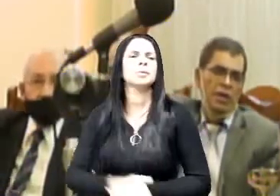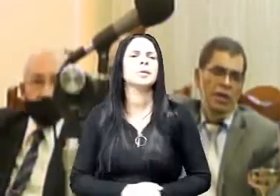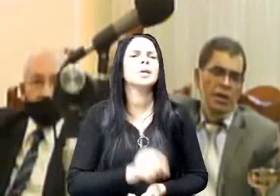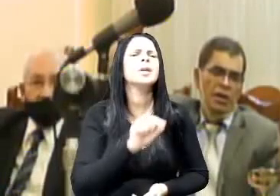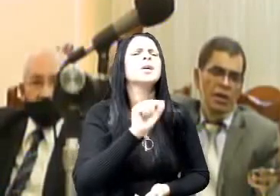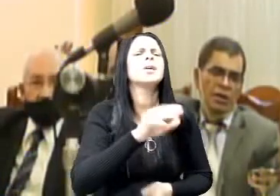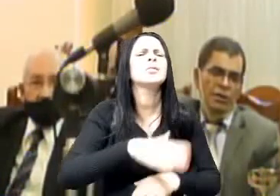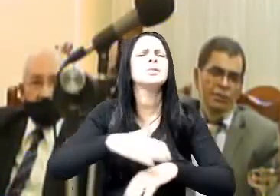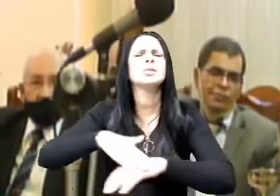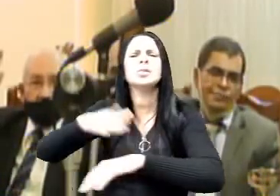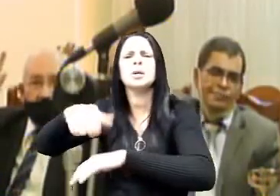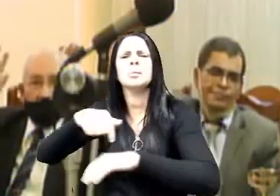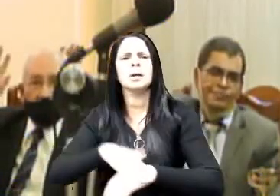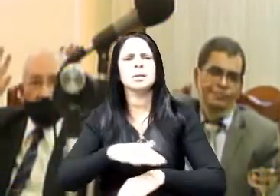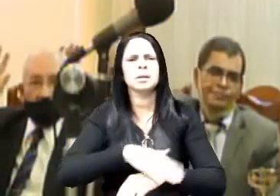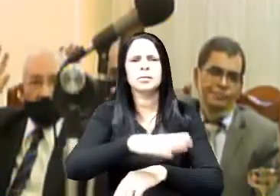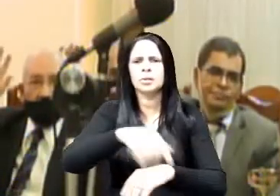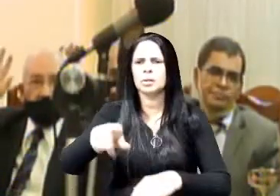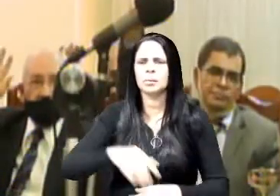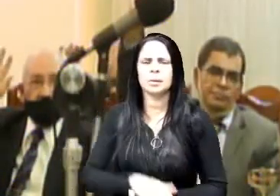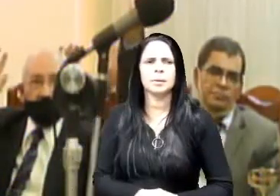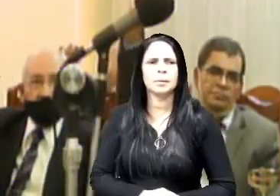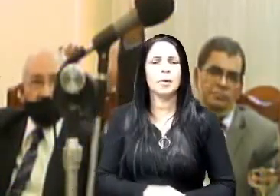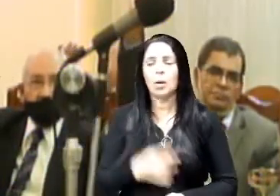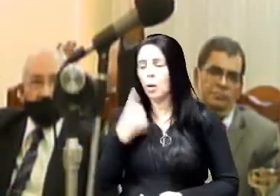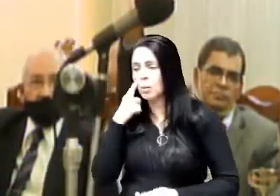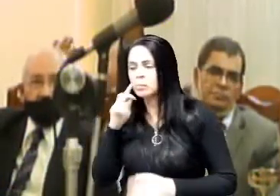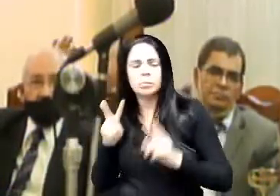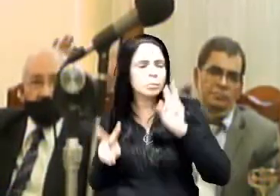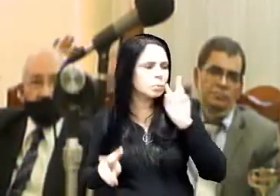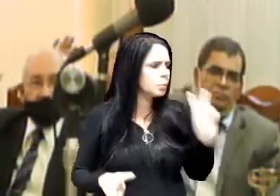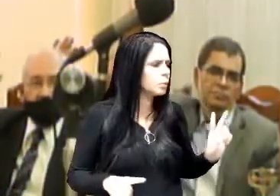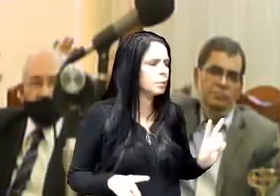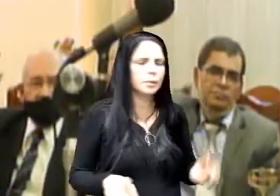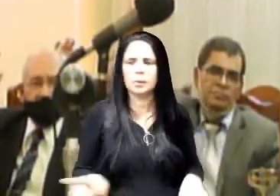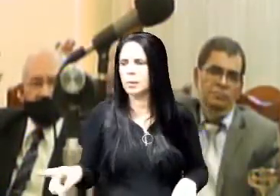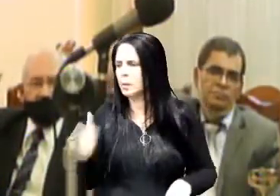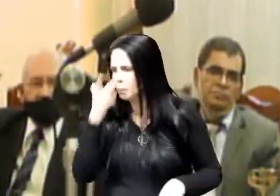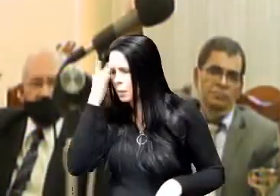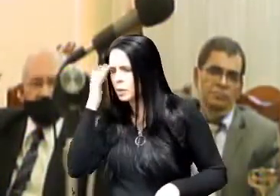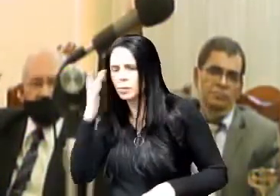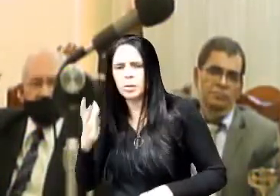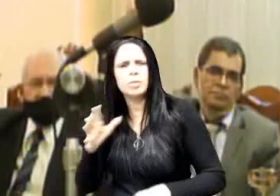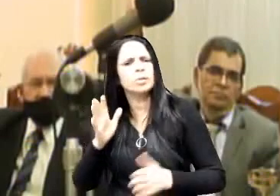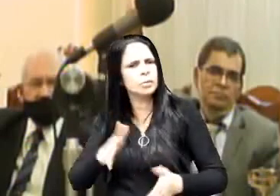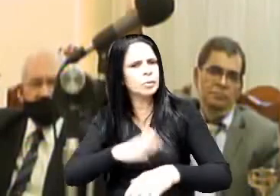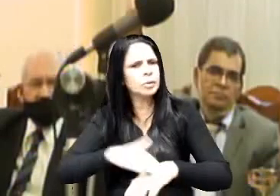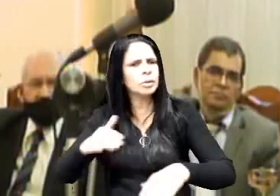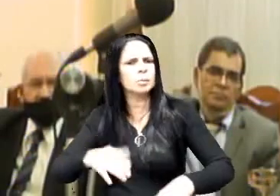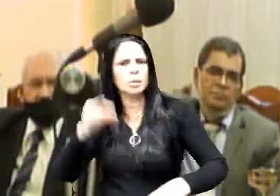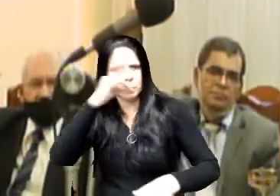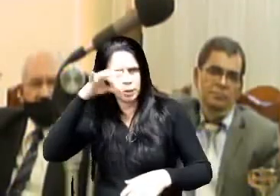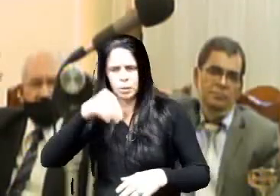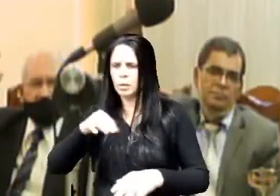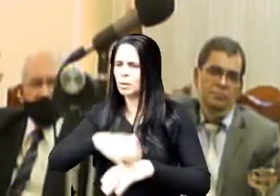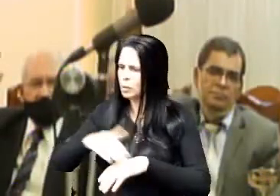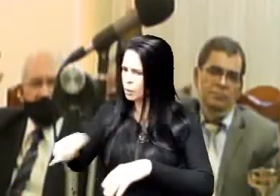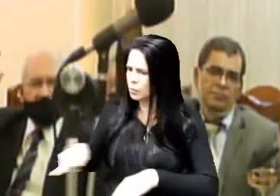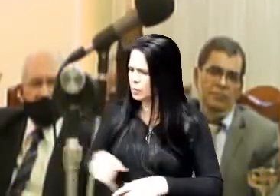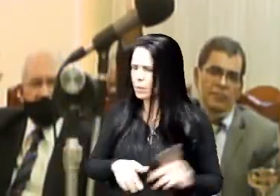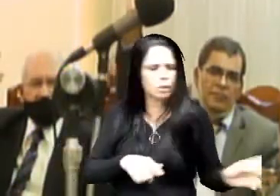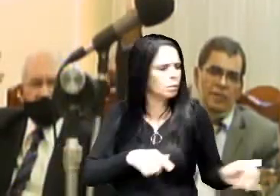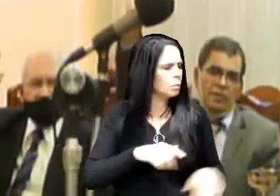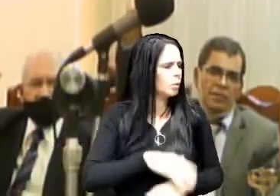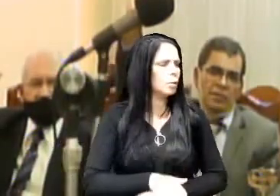saber. Deixa a mão levantada. Quem foi chamado? Olha aí para o seu lado. Vê se essa é a pessoa que está do seu lado. Foi chamado. Chamado. O Espírito Santo lhe chamou. Chamou